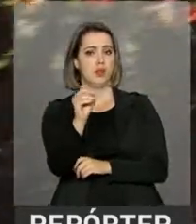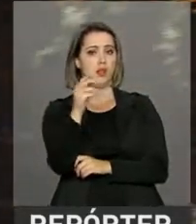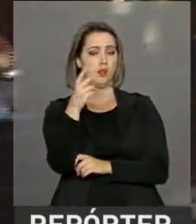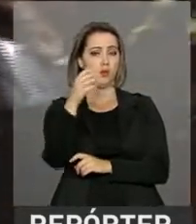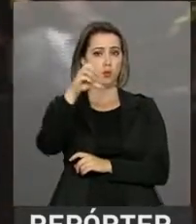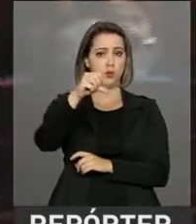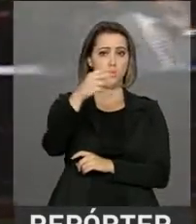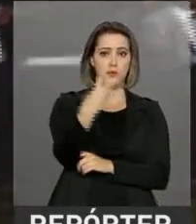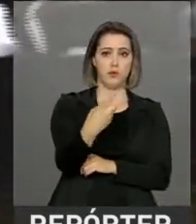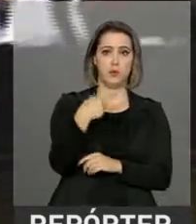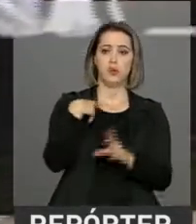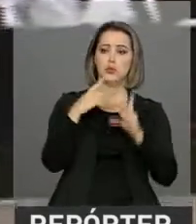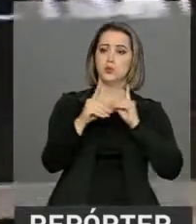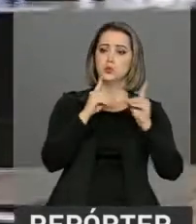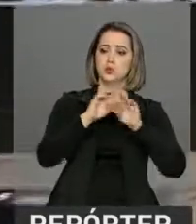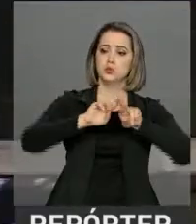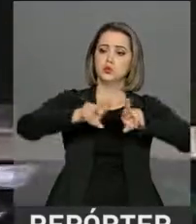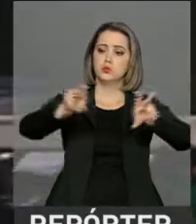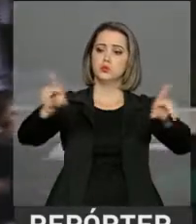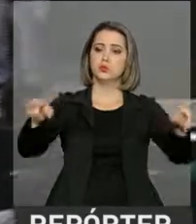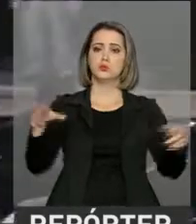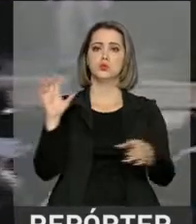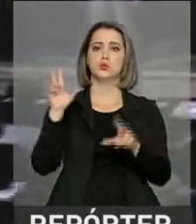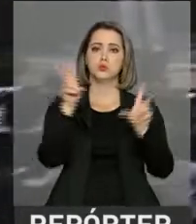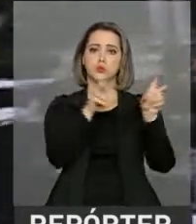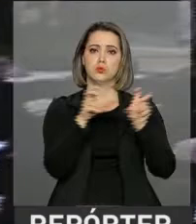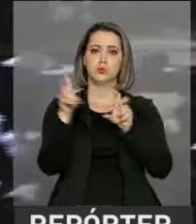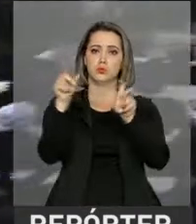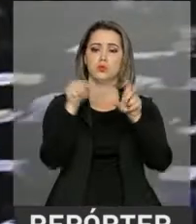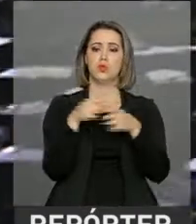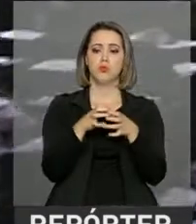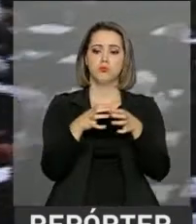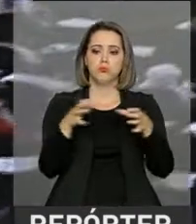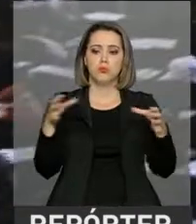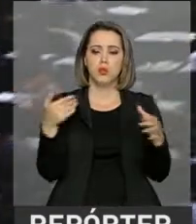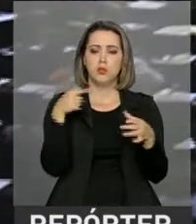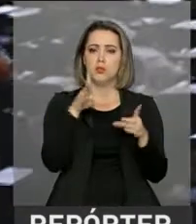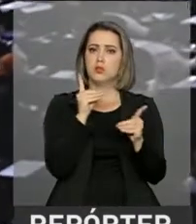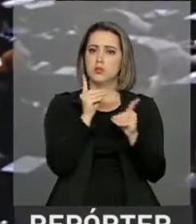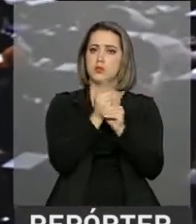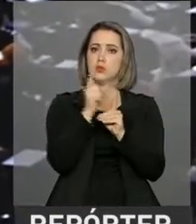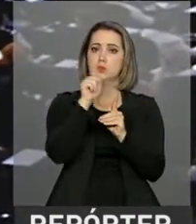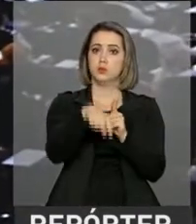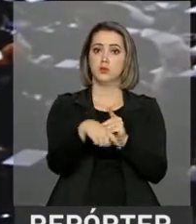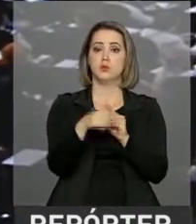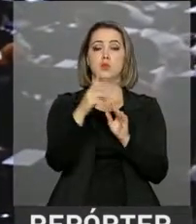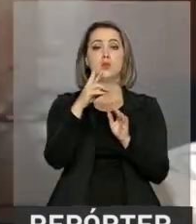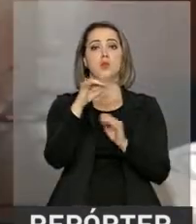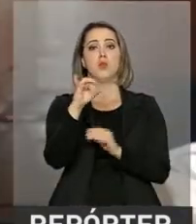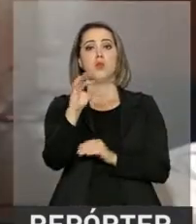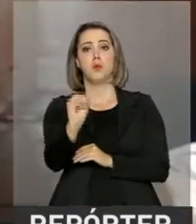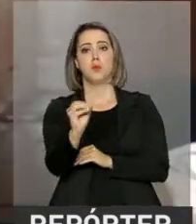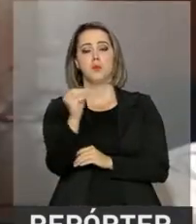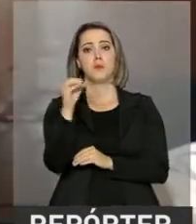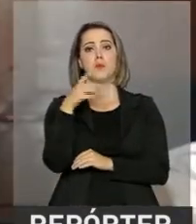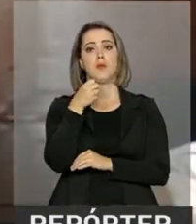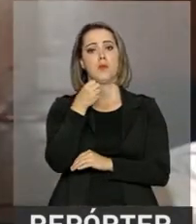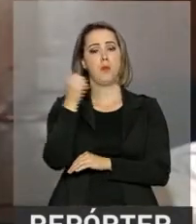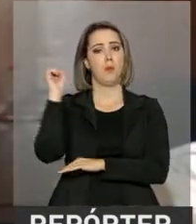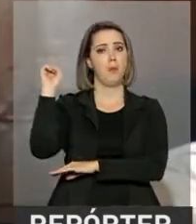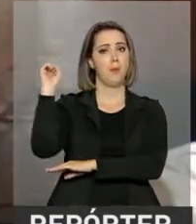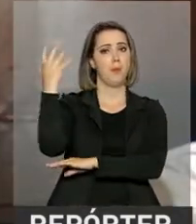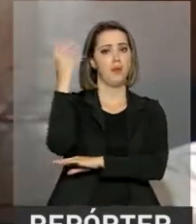como água, clima e transporte alternativo. Um dos grandes legados desse encontro foi a Declaração do Rio sobre Meio Ambiente